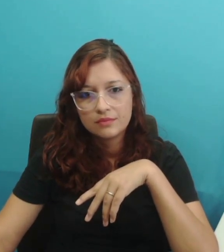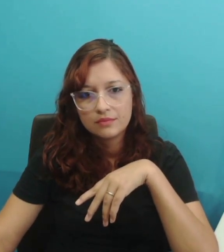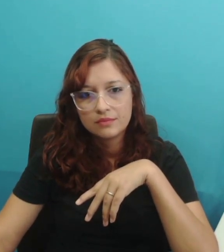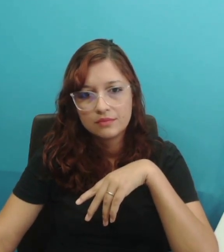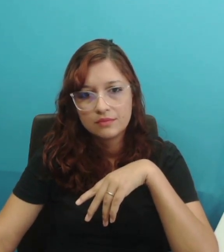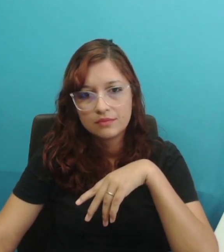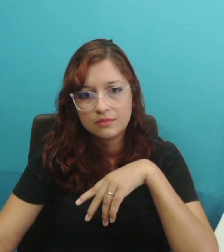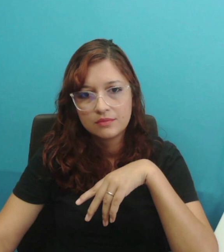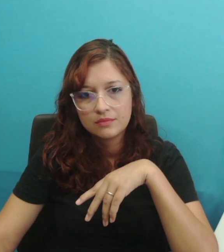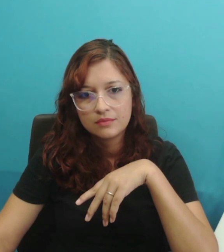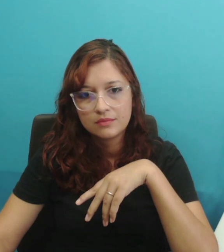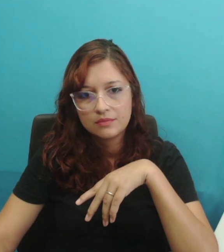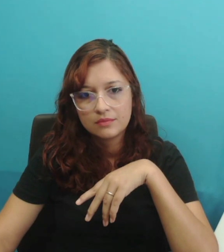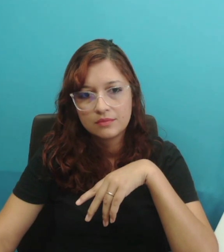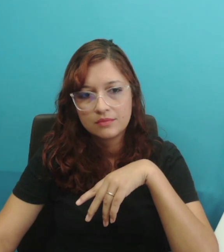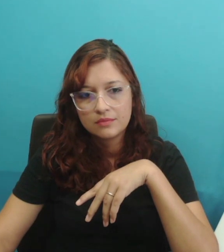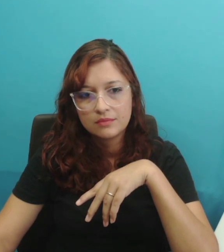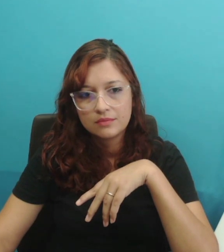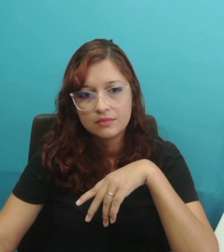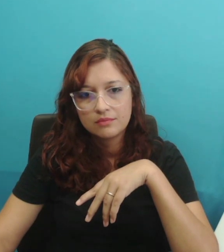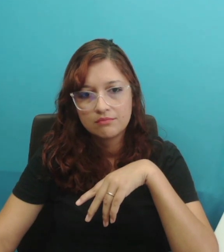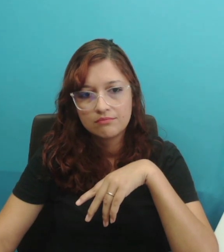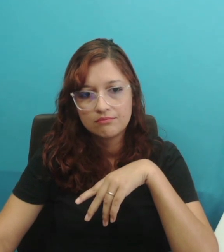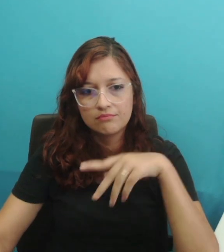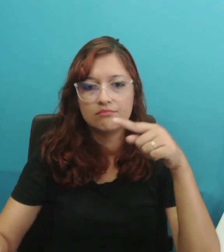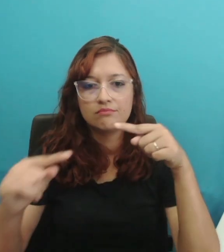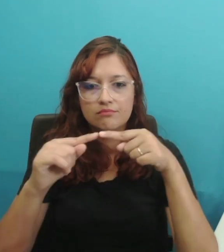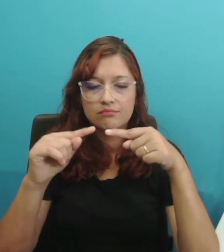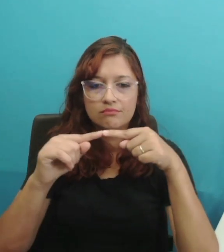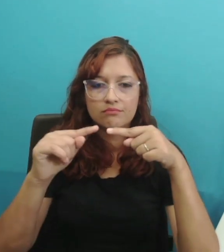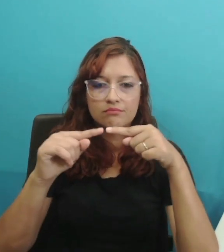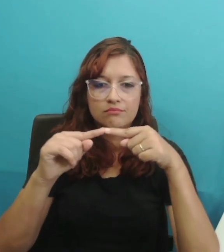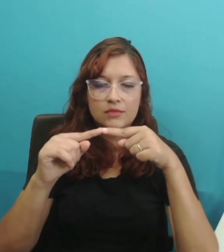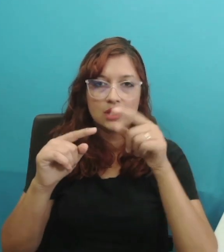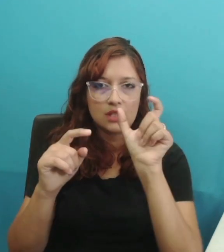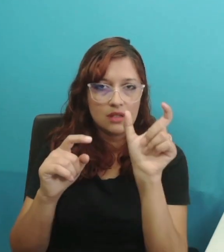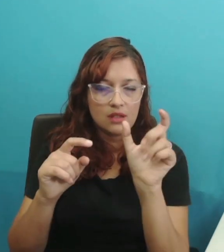Mas vamos ver. Aqui, ó.